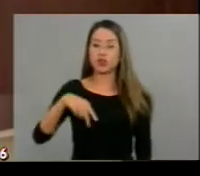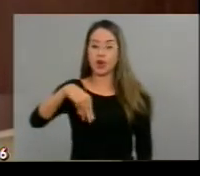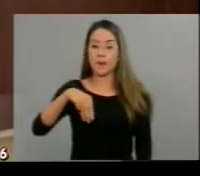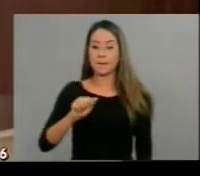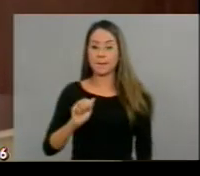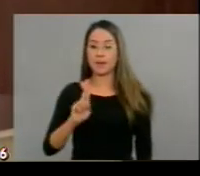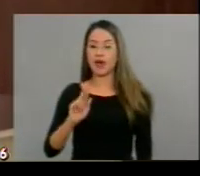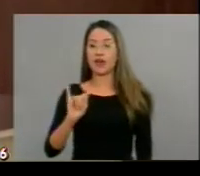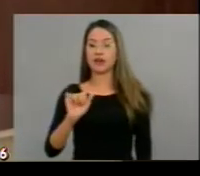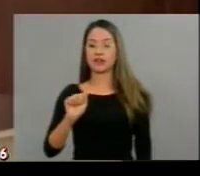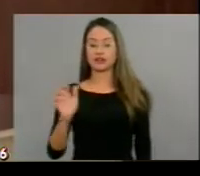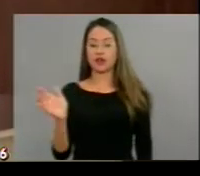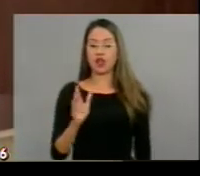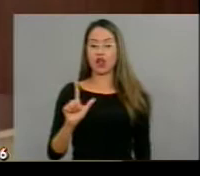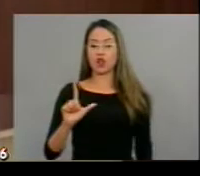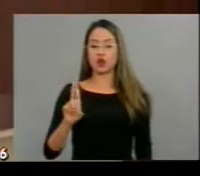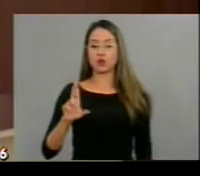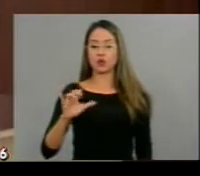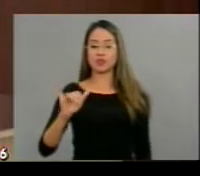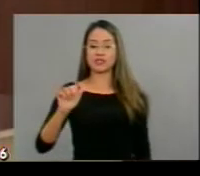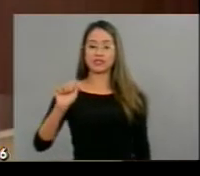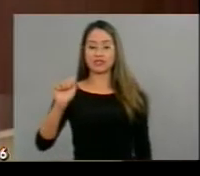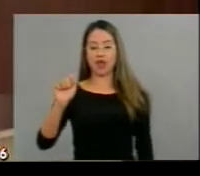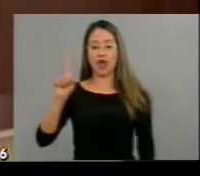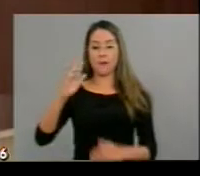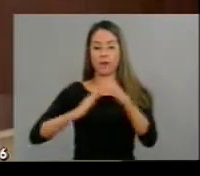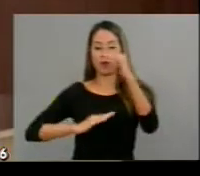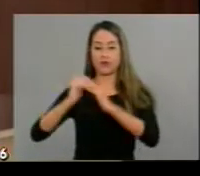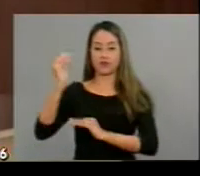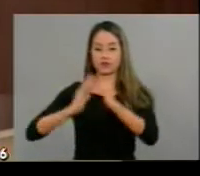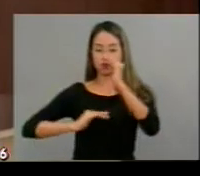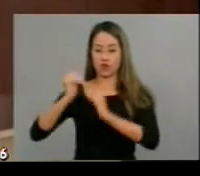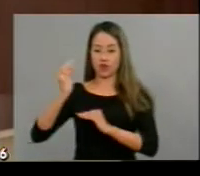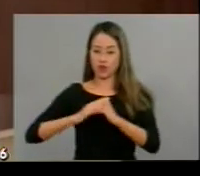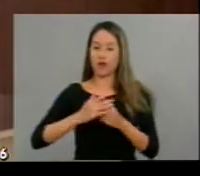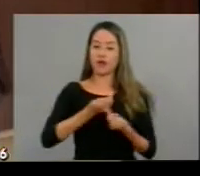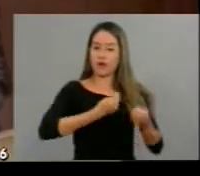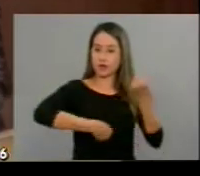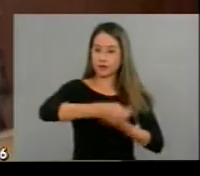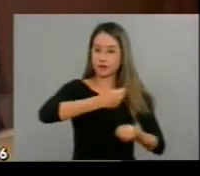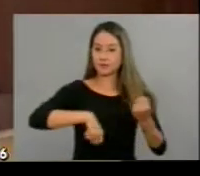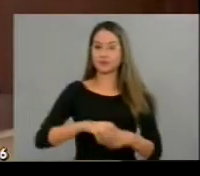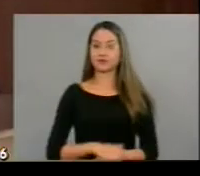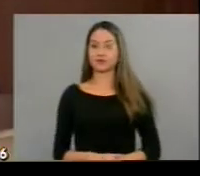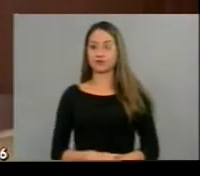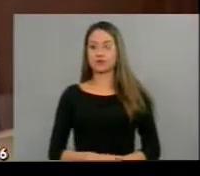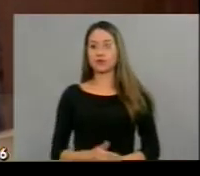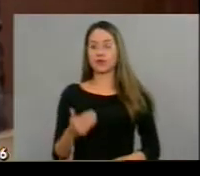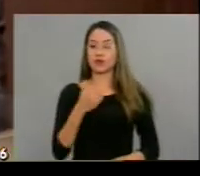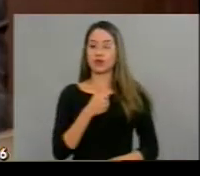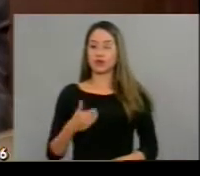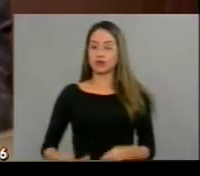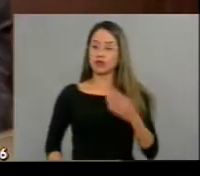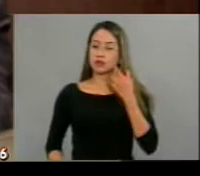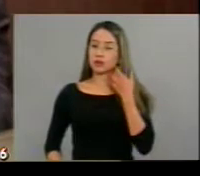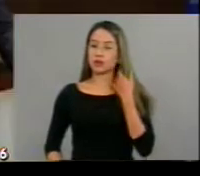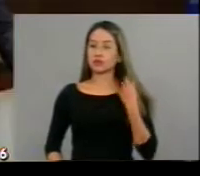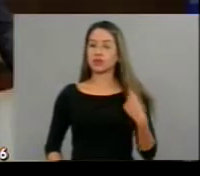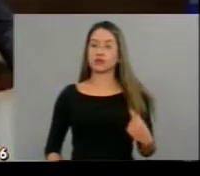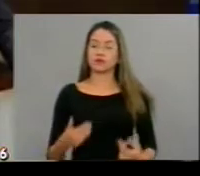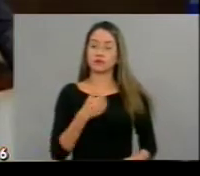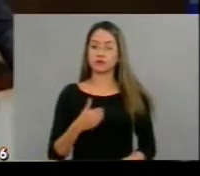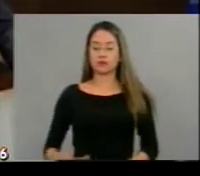pela Auditoria Cidadã da Dívida, nós fizemos emendas para que o governo Camilo